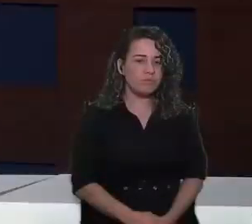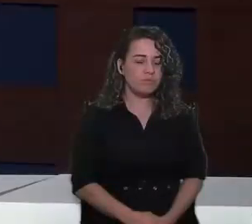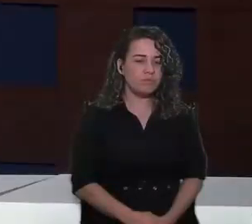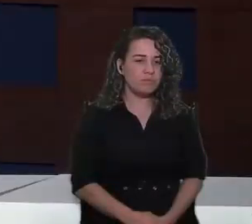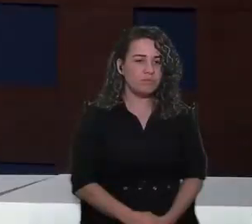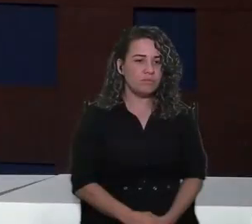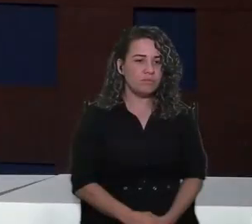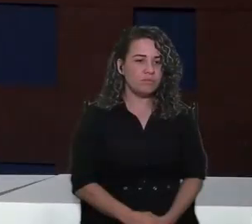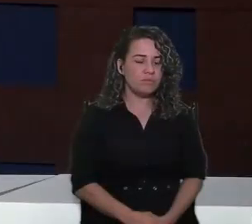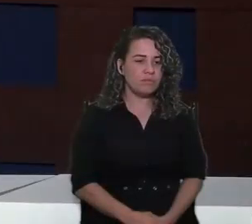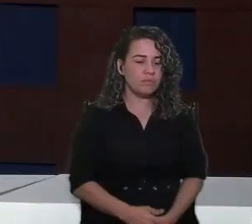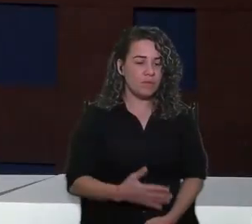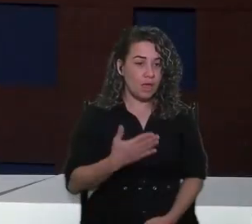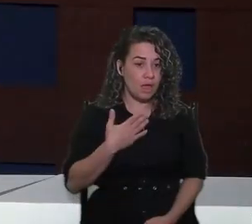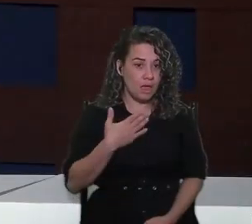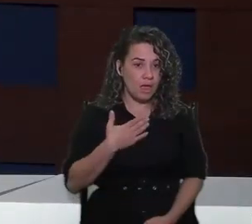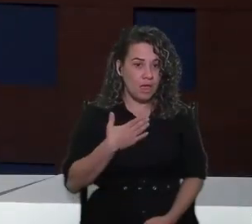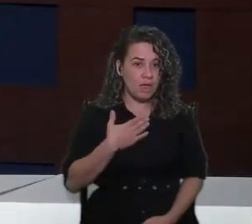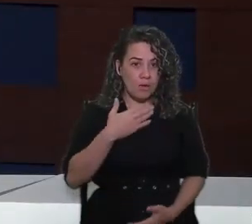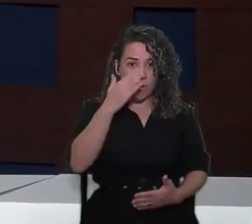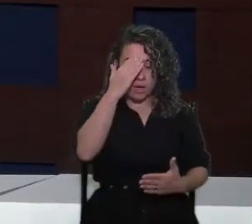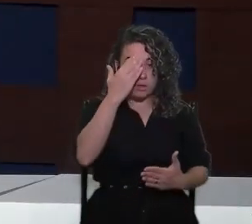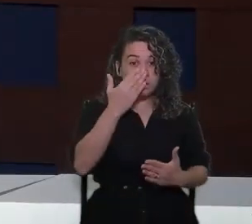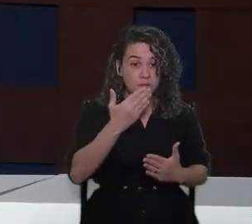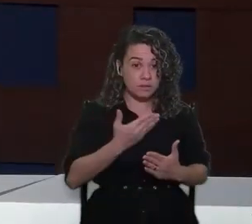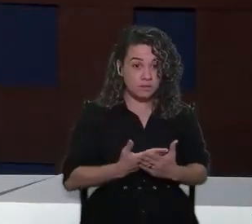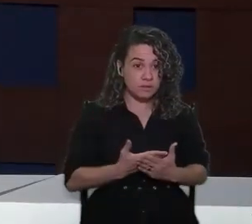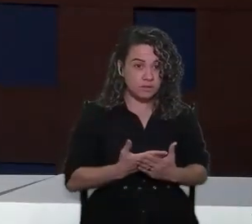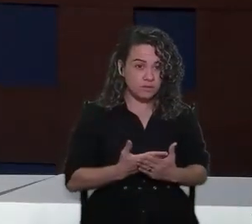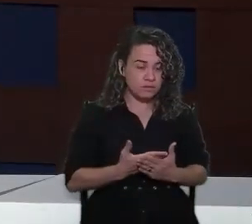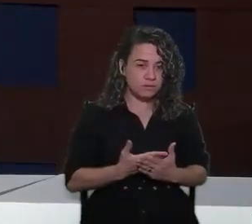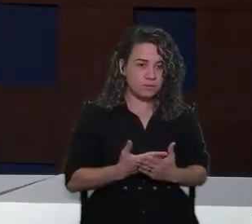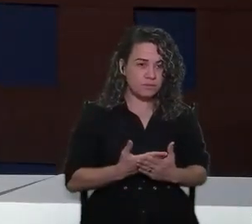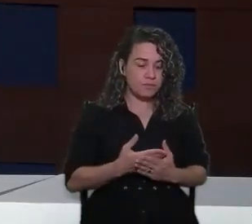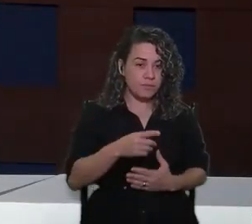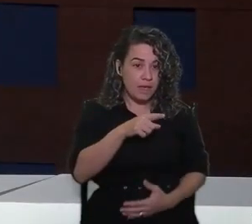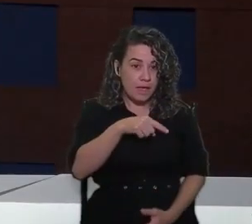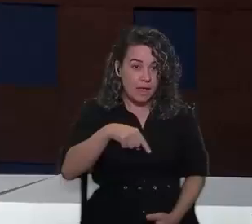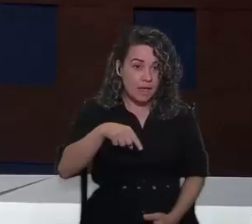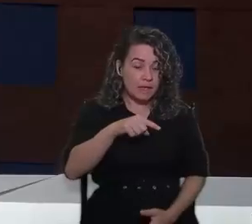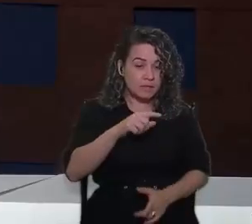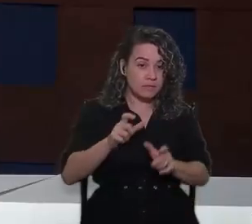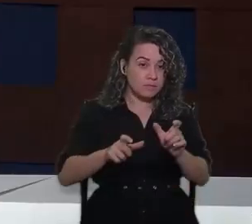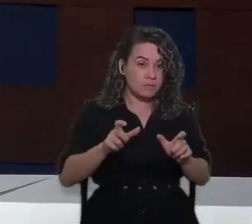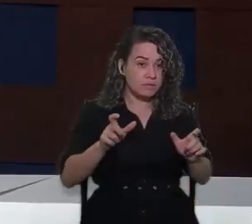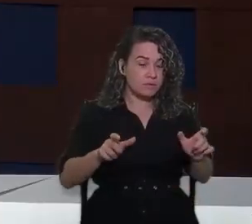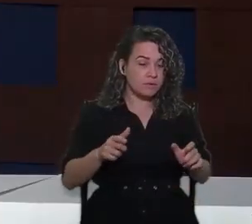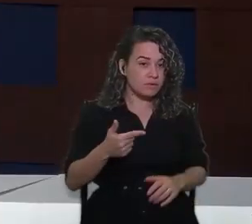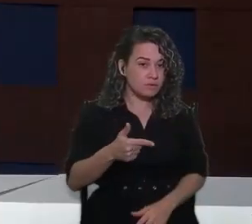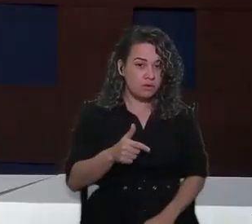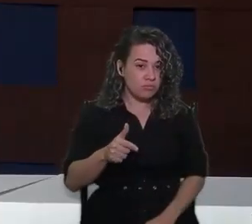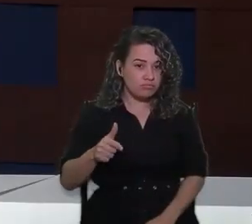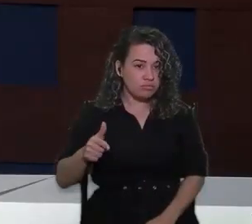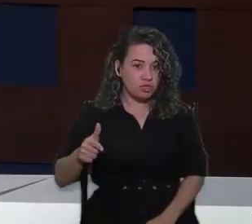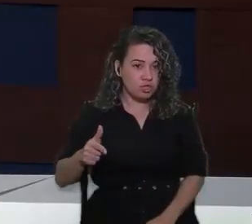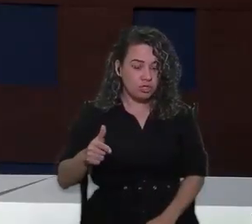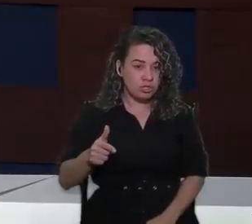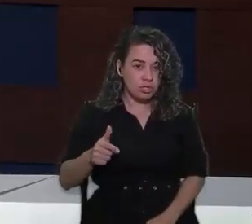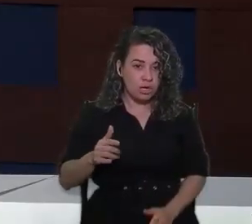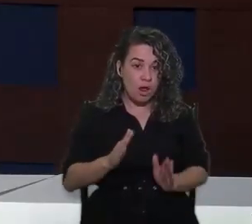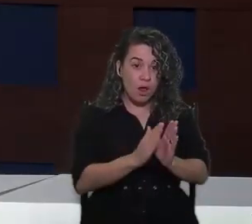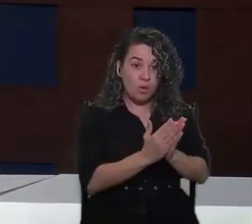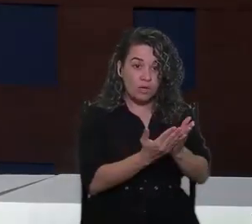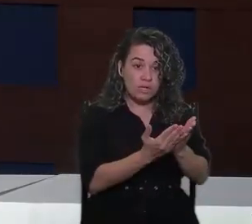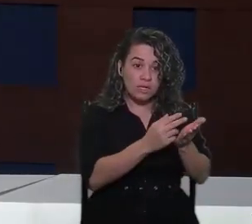porque eu tenho a firme convicção de que essas pessoas nunca tiveram na mão um livro, e